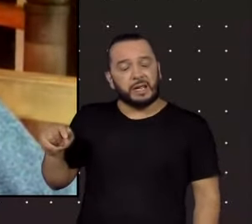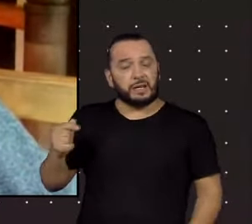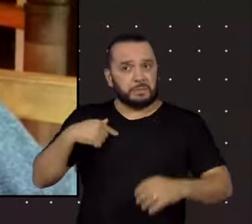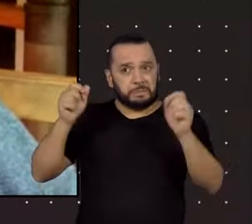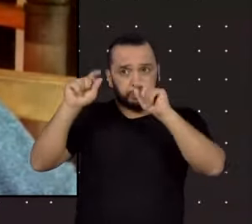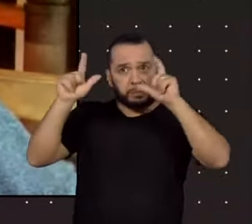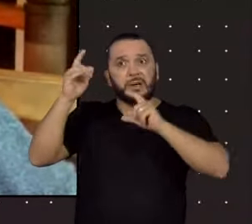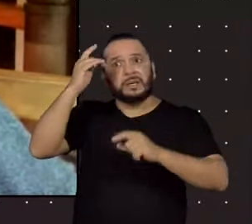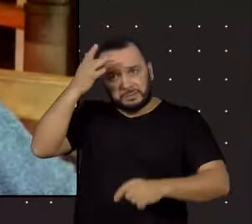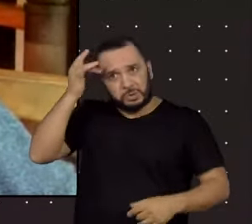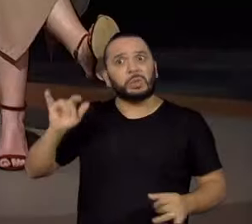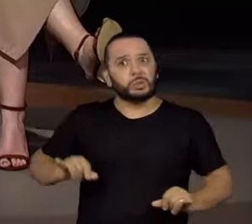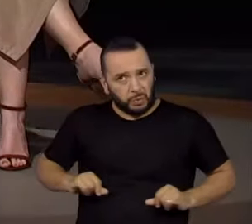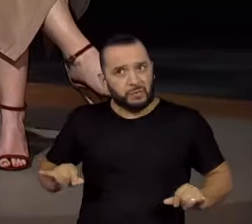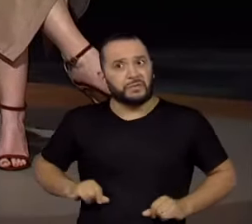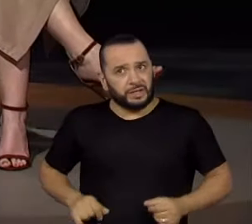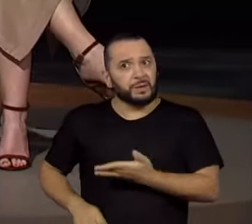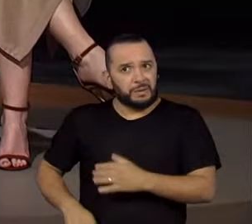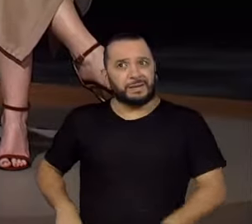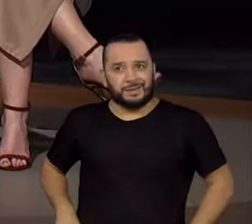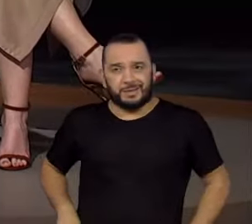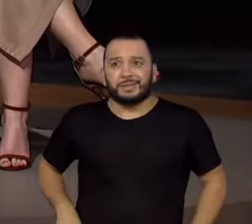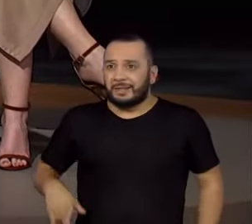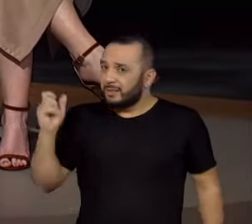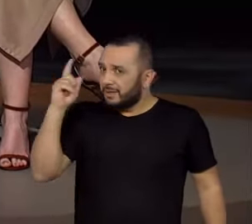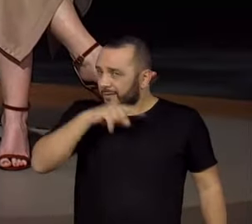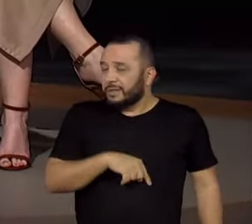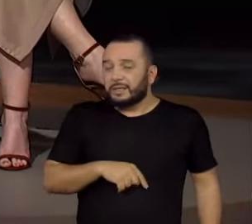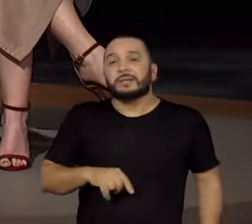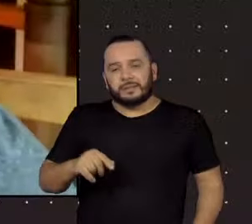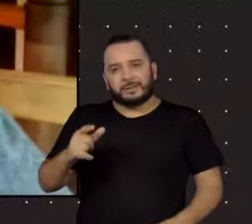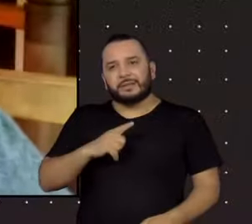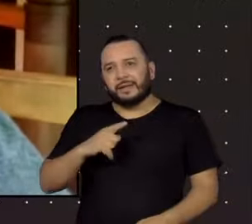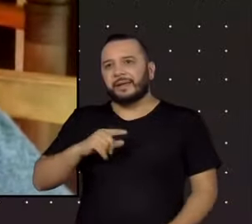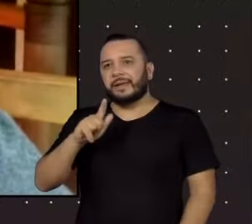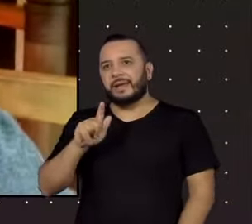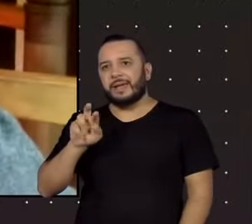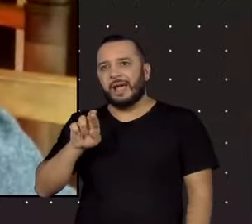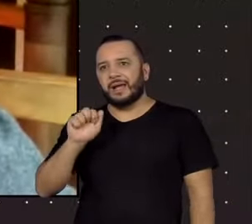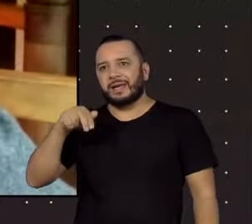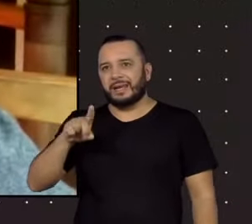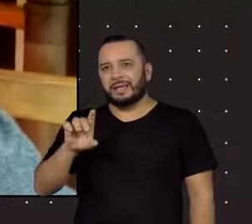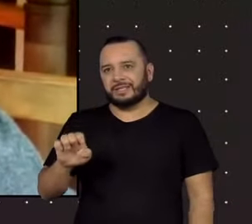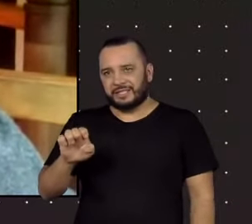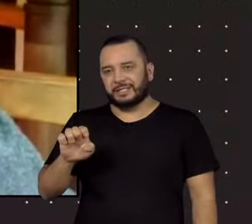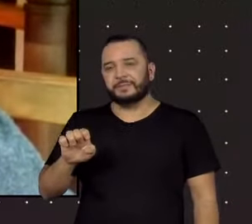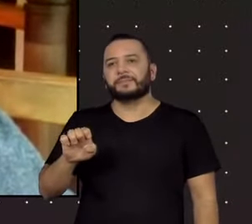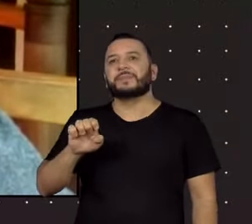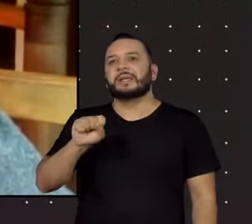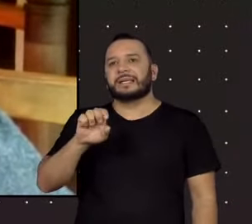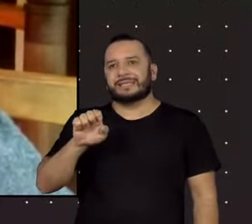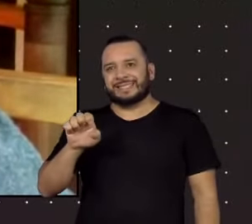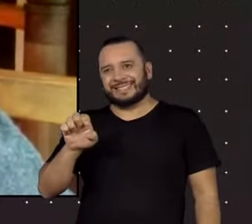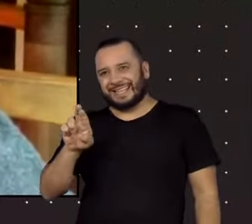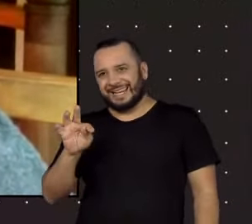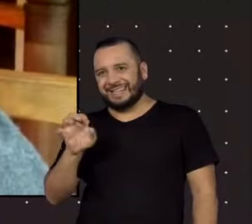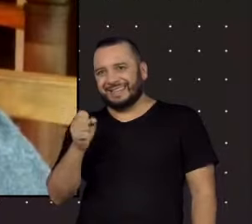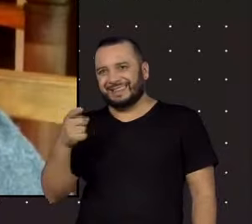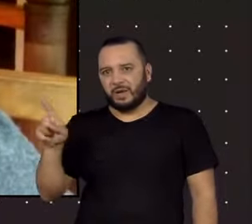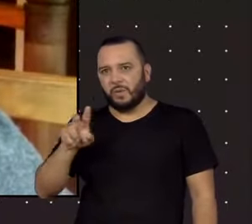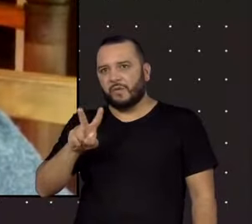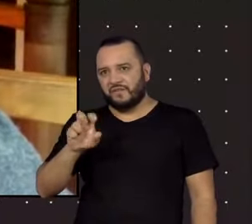pessoas sofriam com ele, né? O curioso é que o Grande Sertão Veredas, como ele fez a melhor leitura já feita por esse